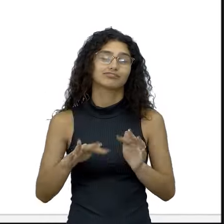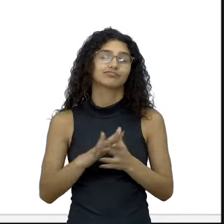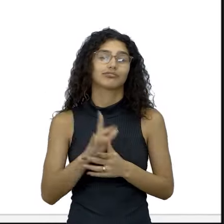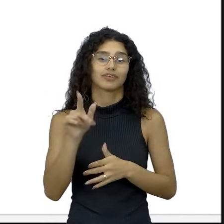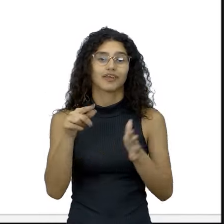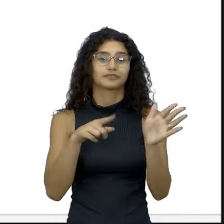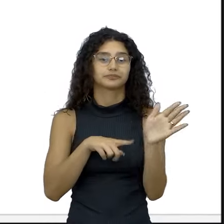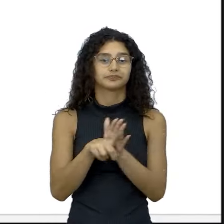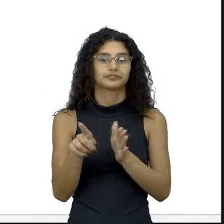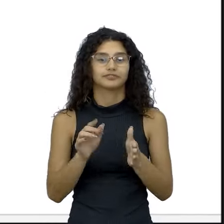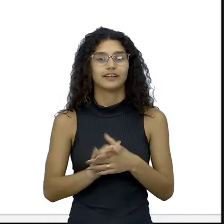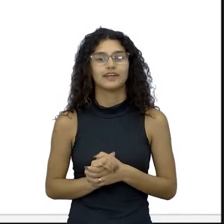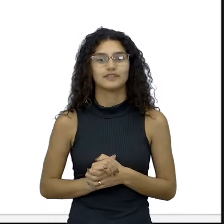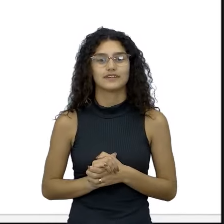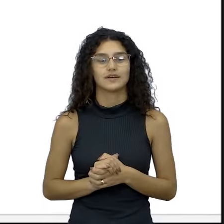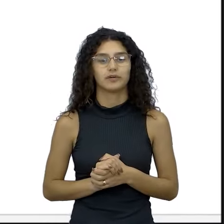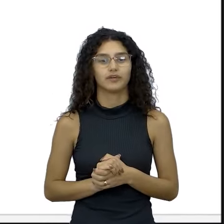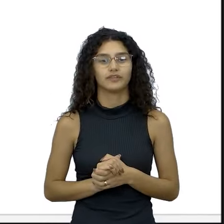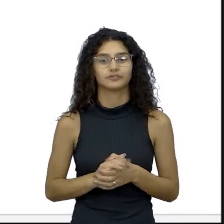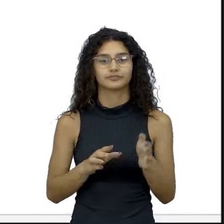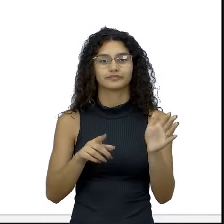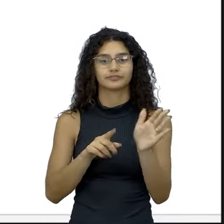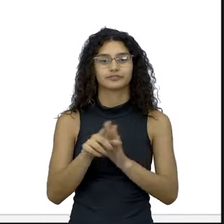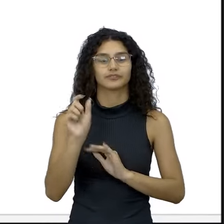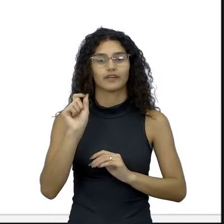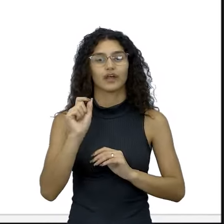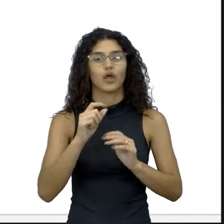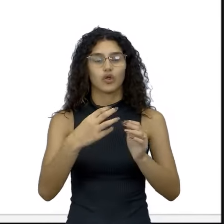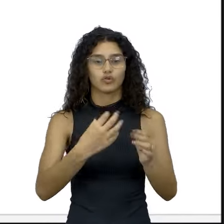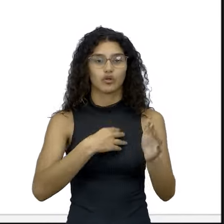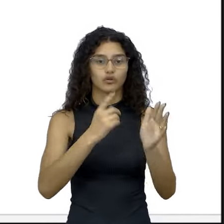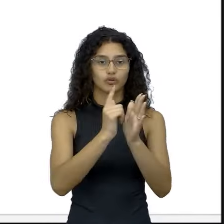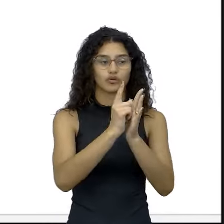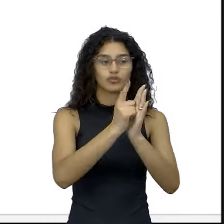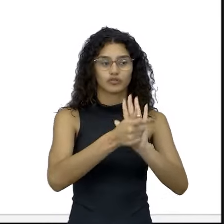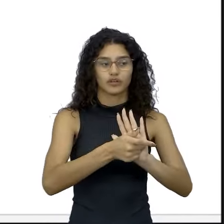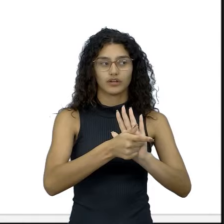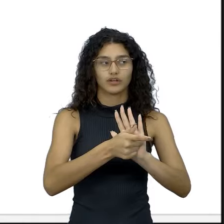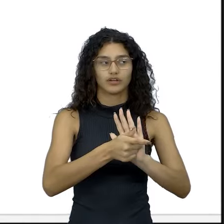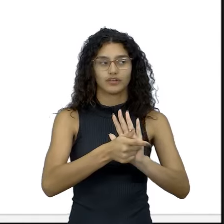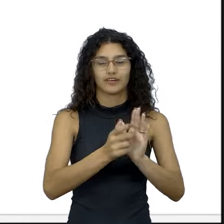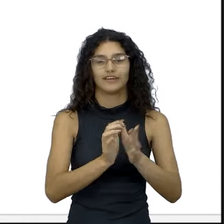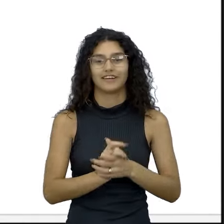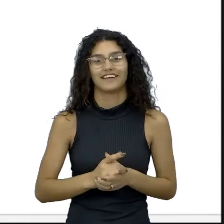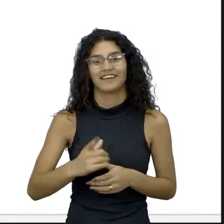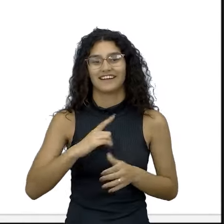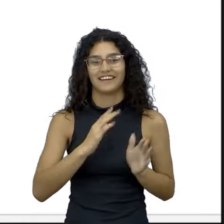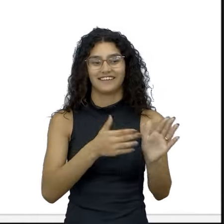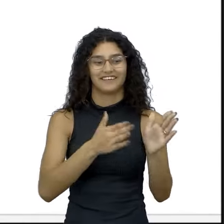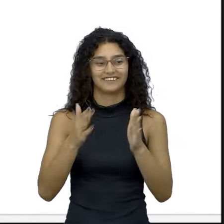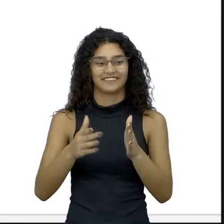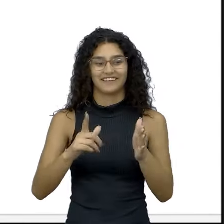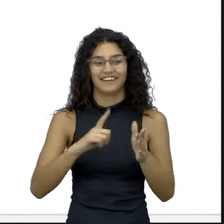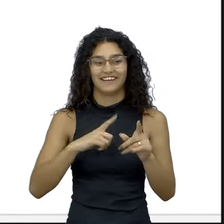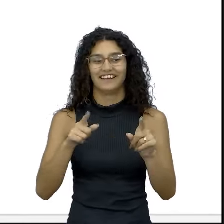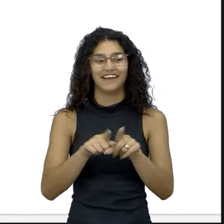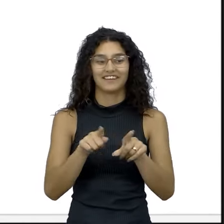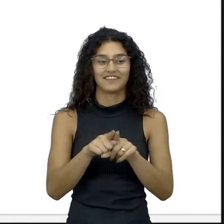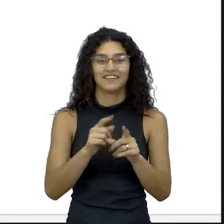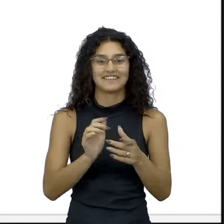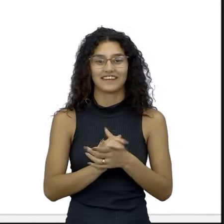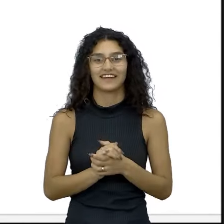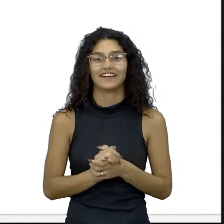uma pergunta sobre o quê? Sobre o estilo do gênero. Ele enfatiza que a primeira parte sempre termina lá